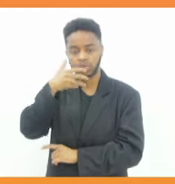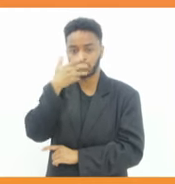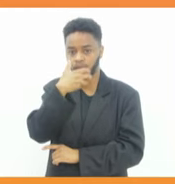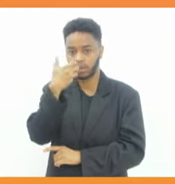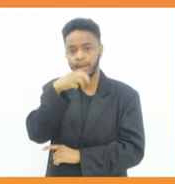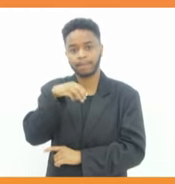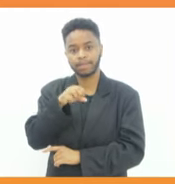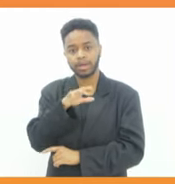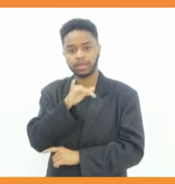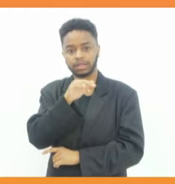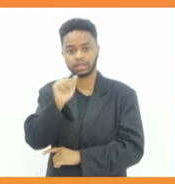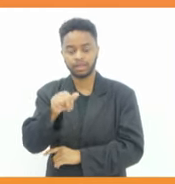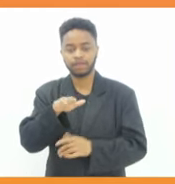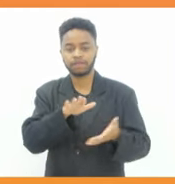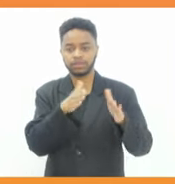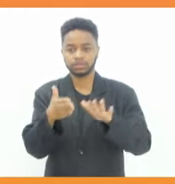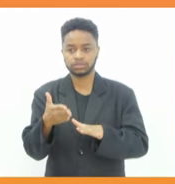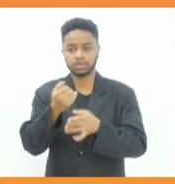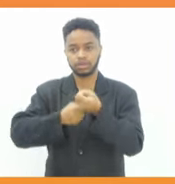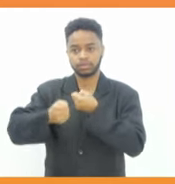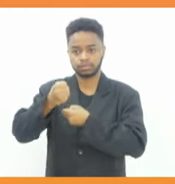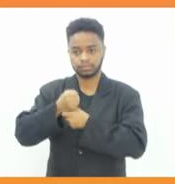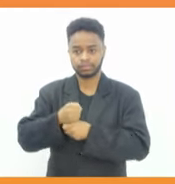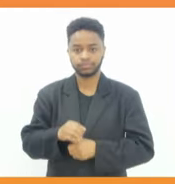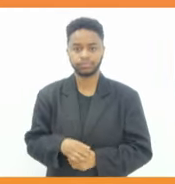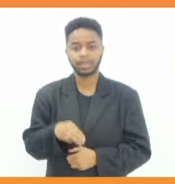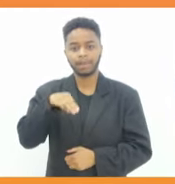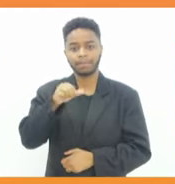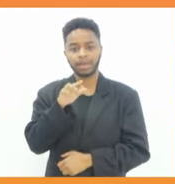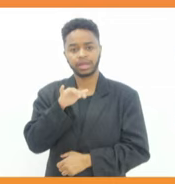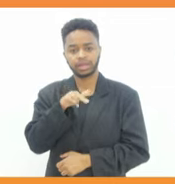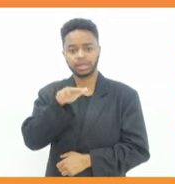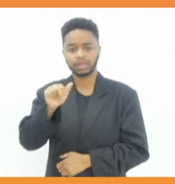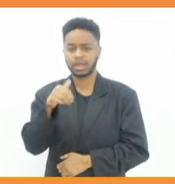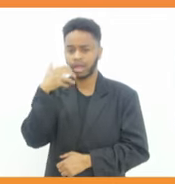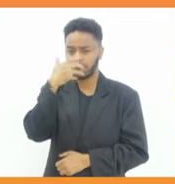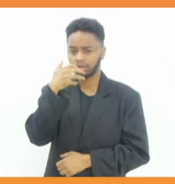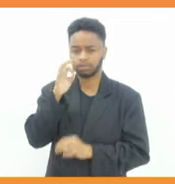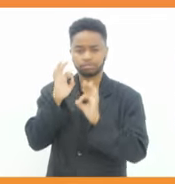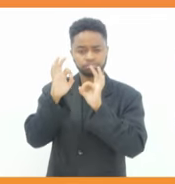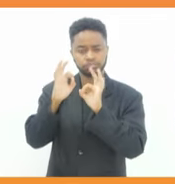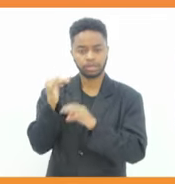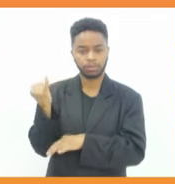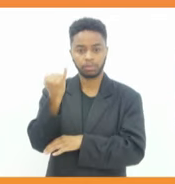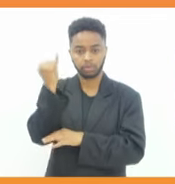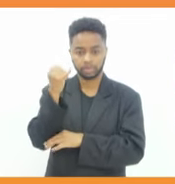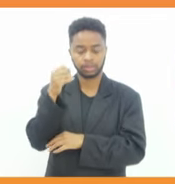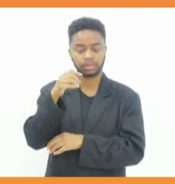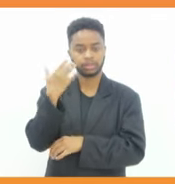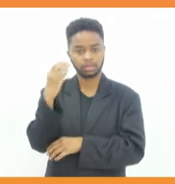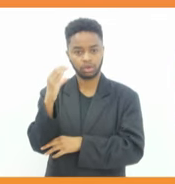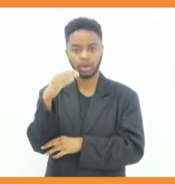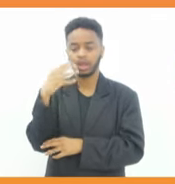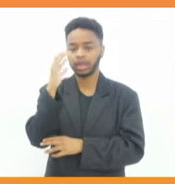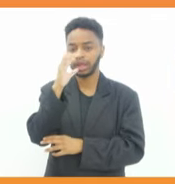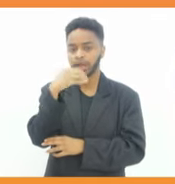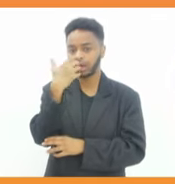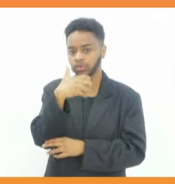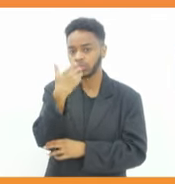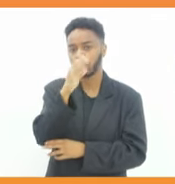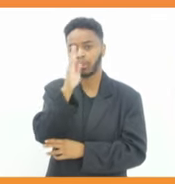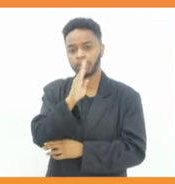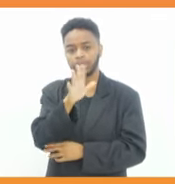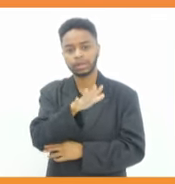em outubro do ano passado. A Marina foi uma grande cantora de Niterói, cantou no Brasil inteiro, cantou fora